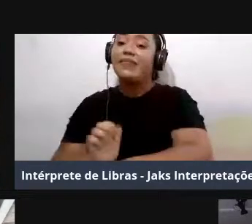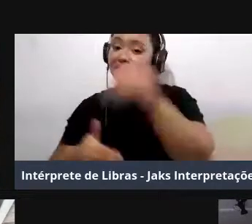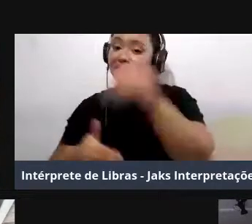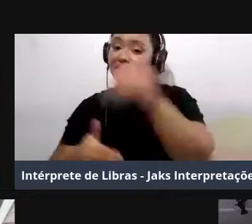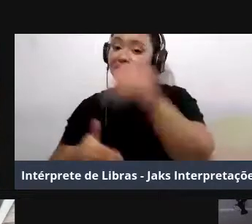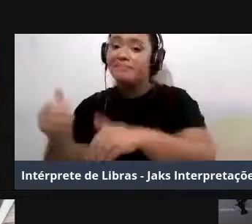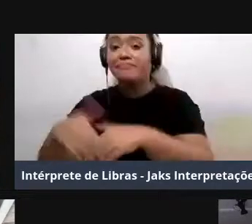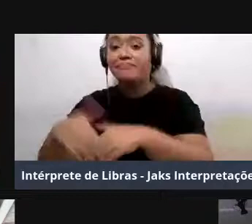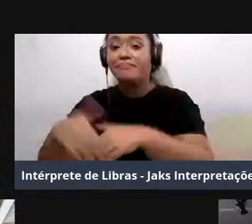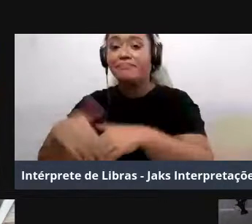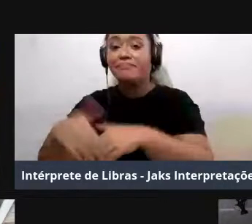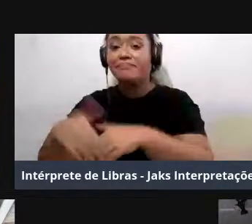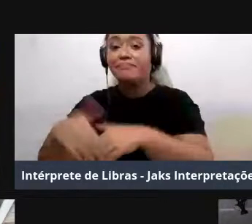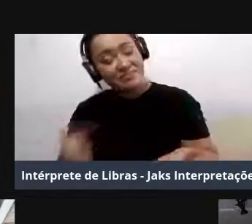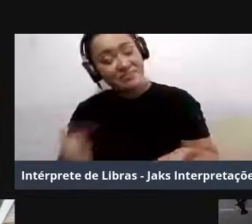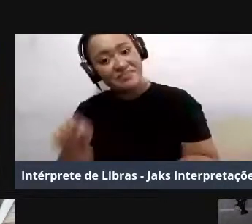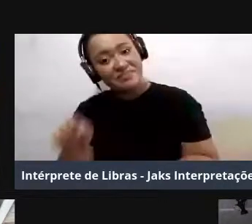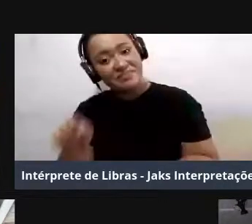Um conselho de